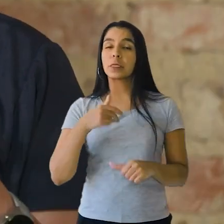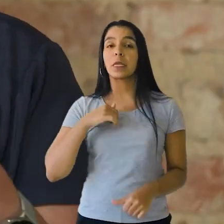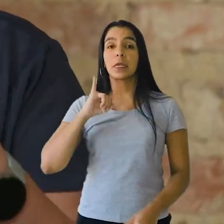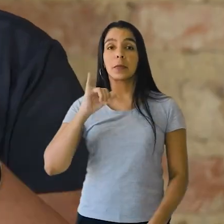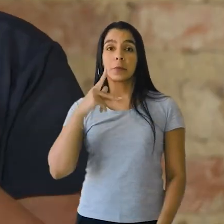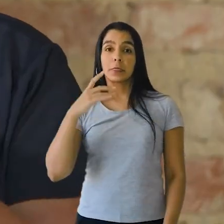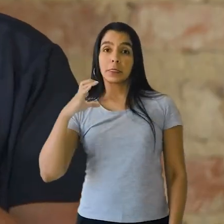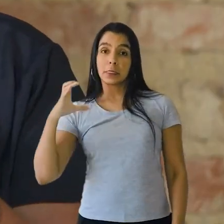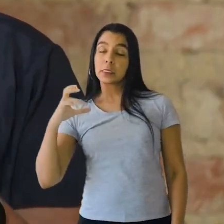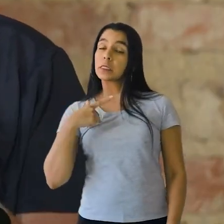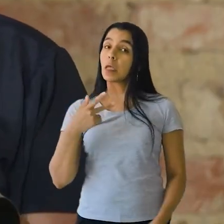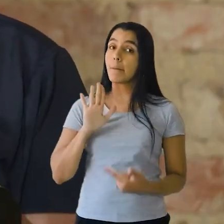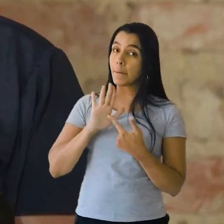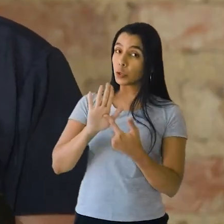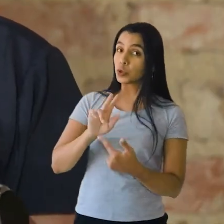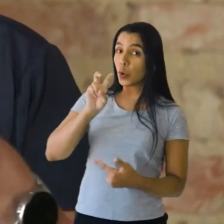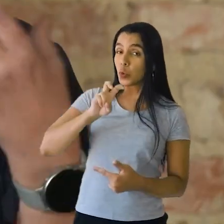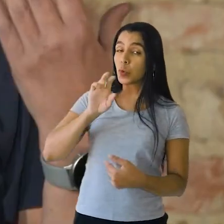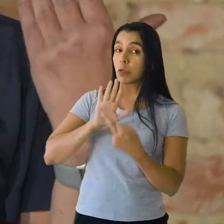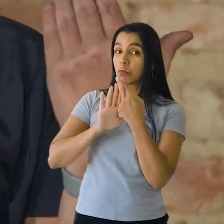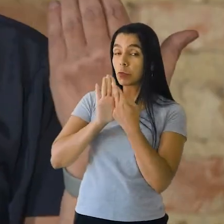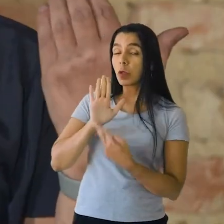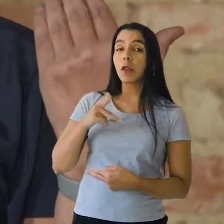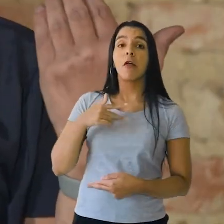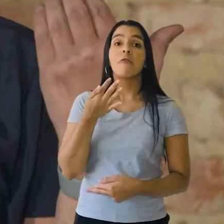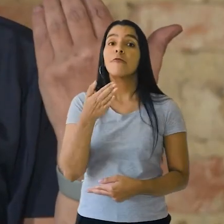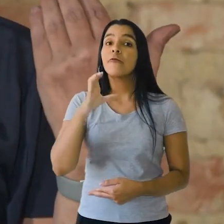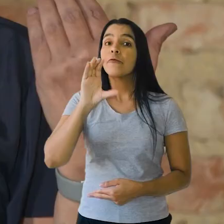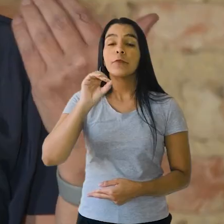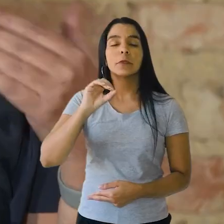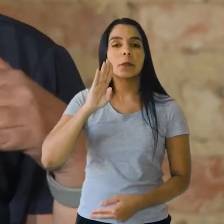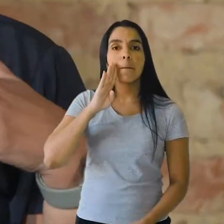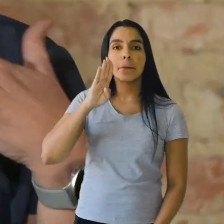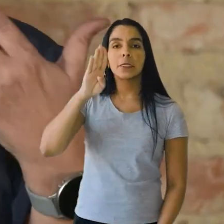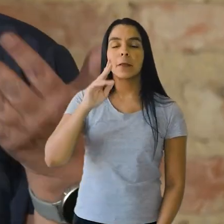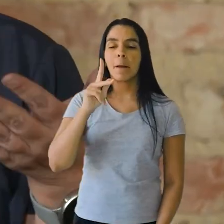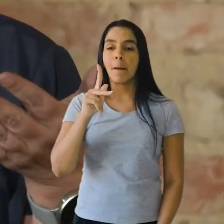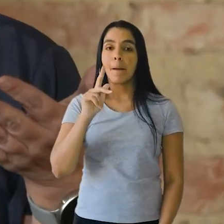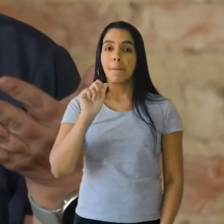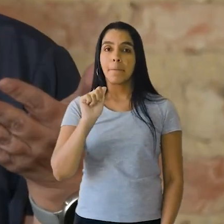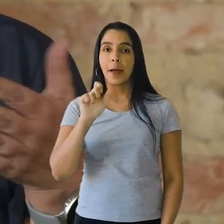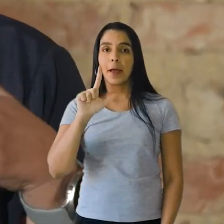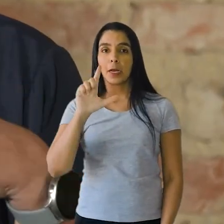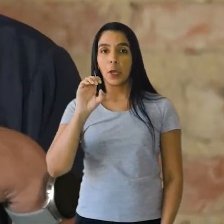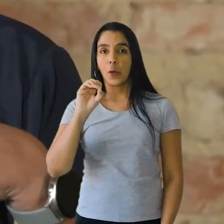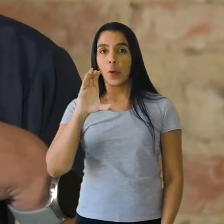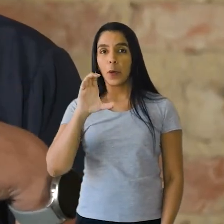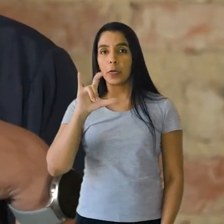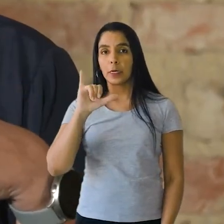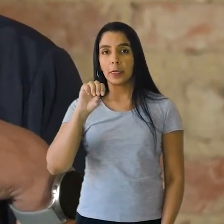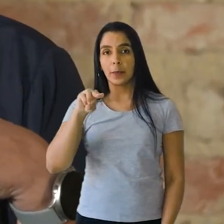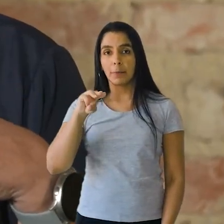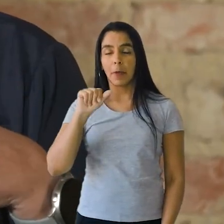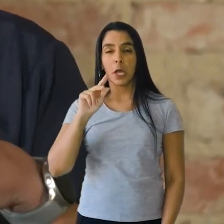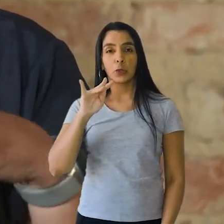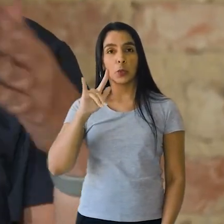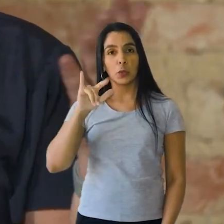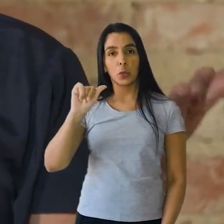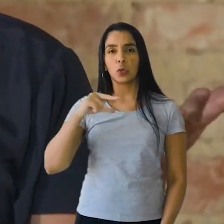IPCC, reconheceu desde o seu 5º relatório o papel fundamental da